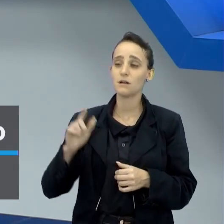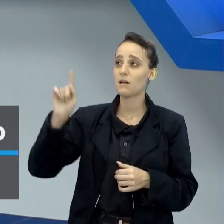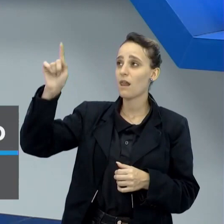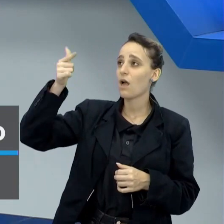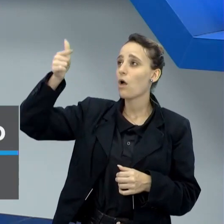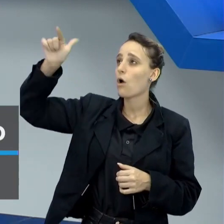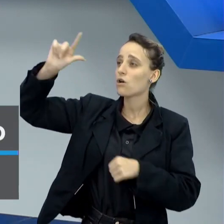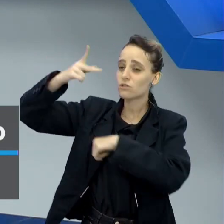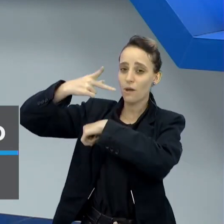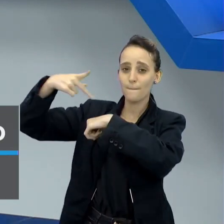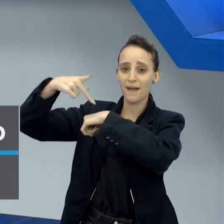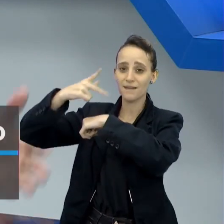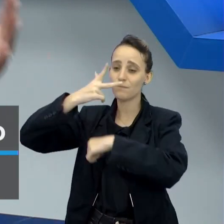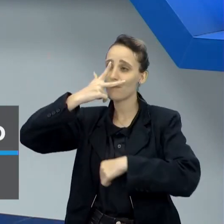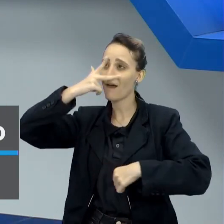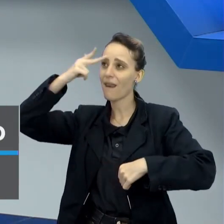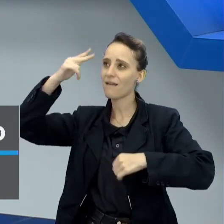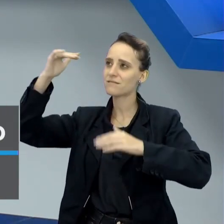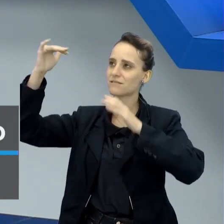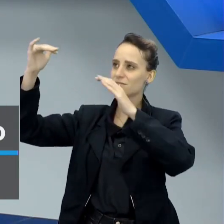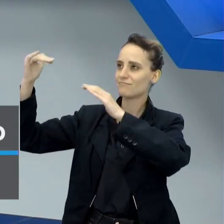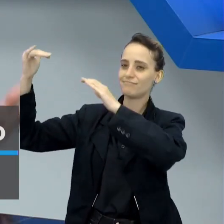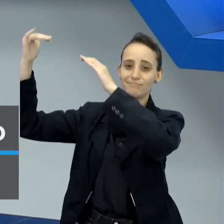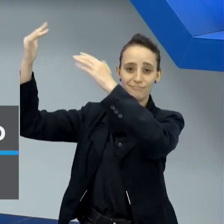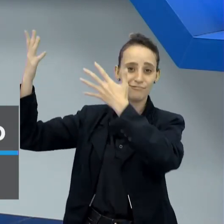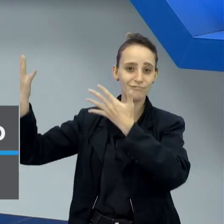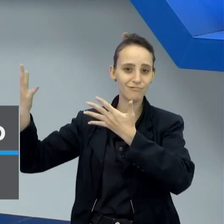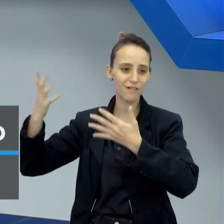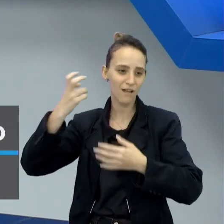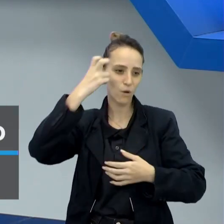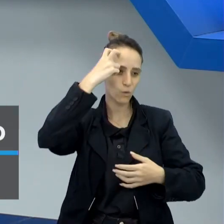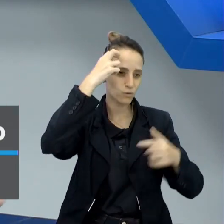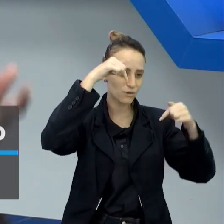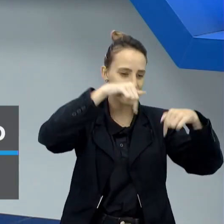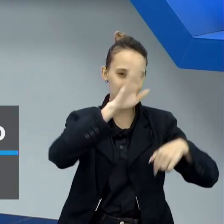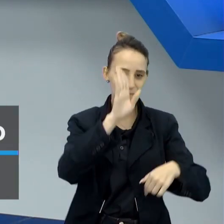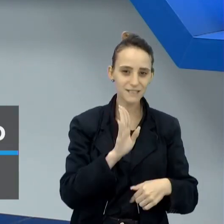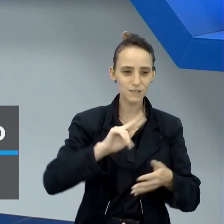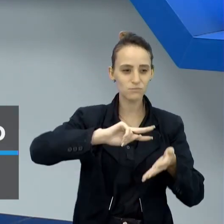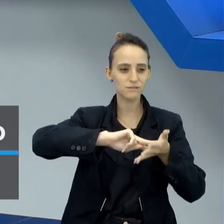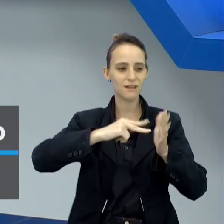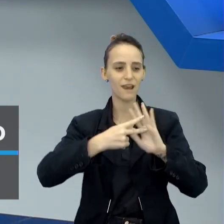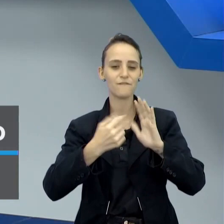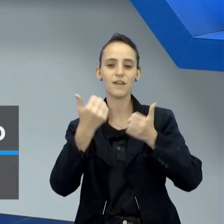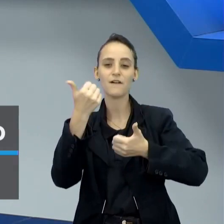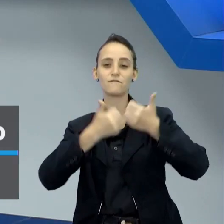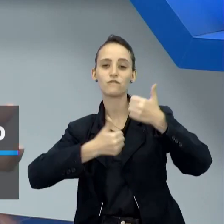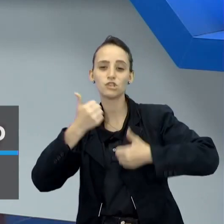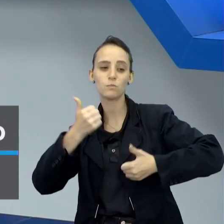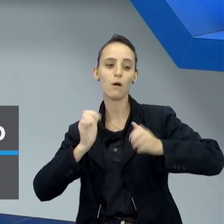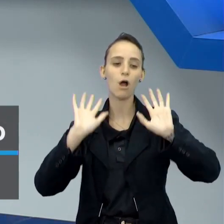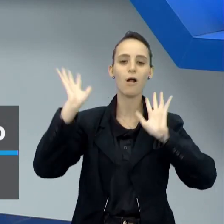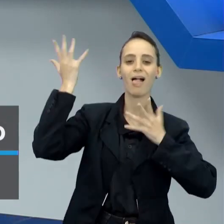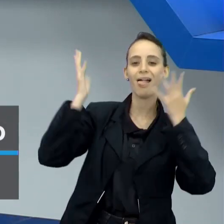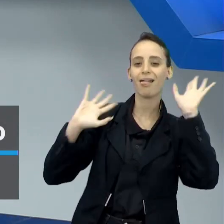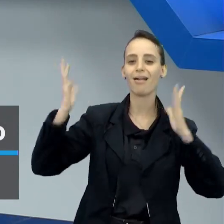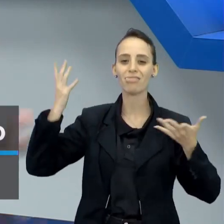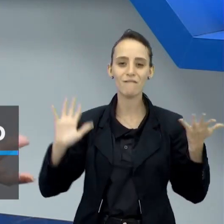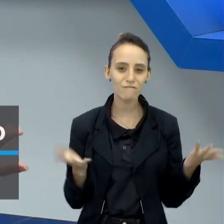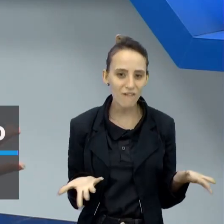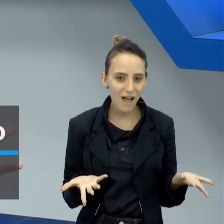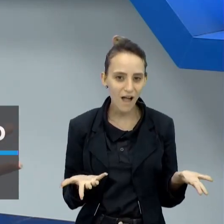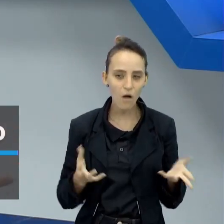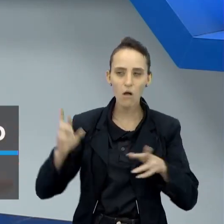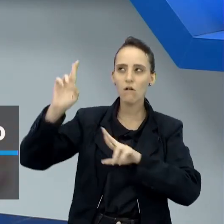é a nossa cultura brasileira que é reduzida ao futebol, ao carnaval, e nós sabemos a grande diversidade